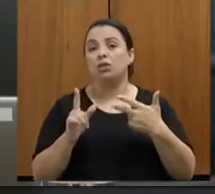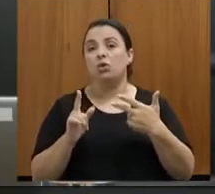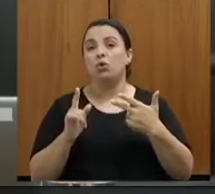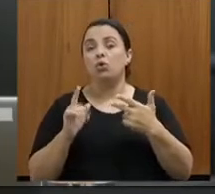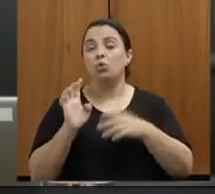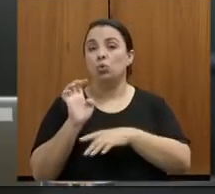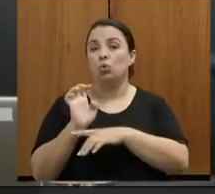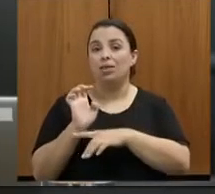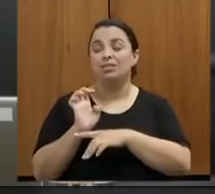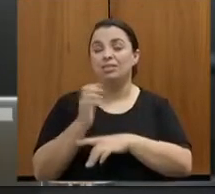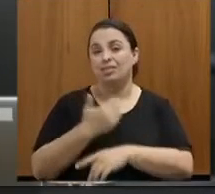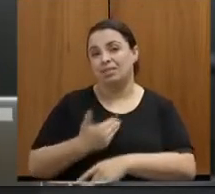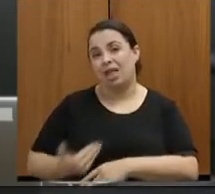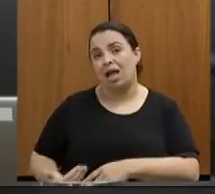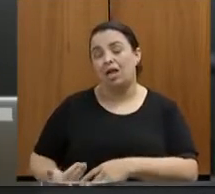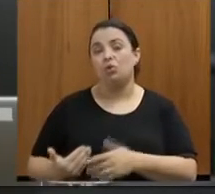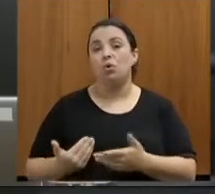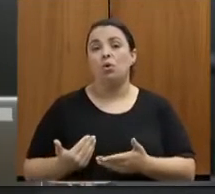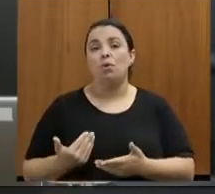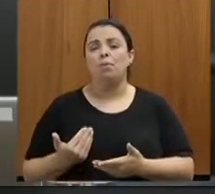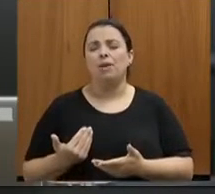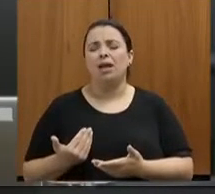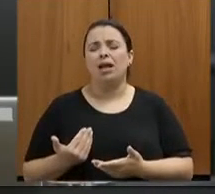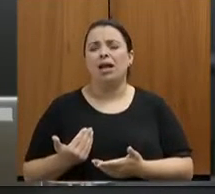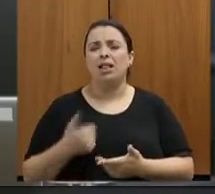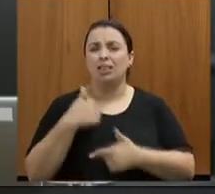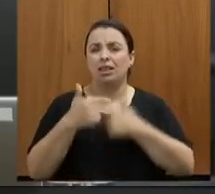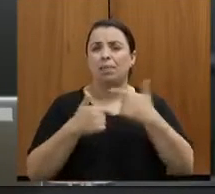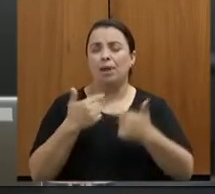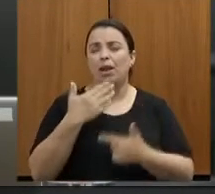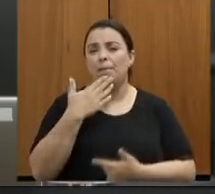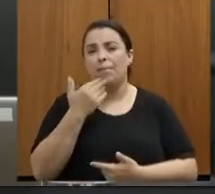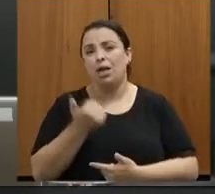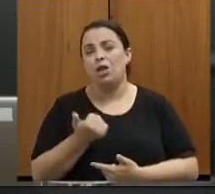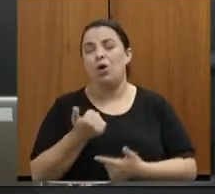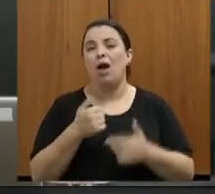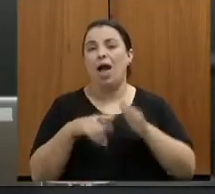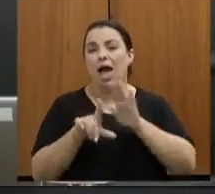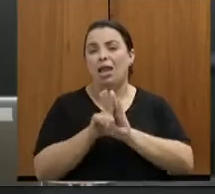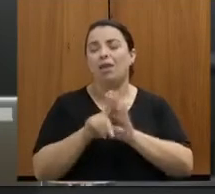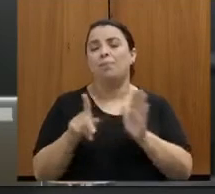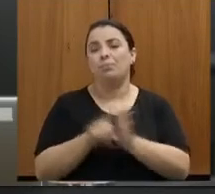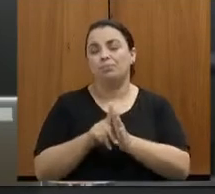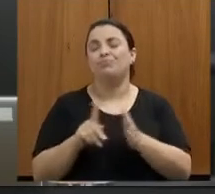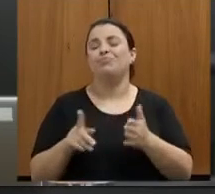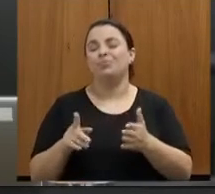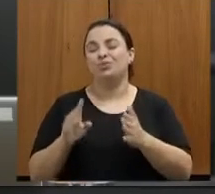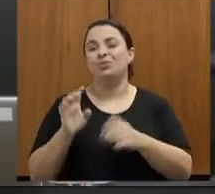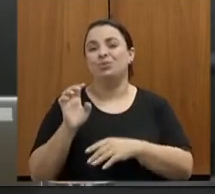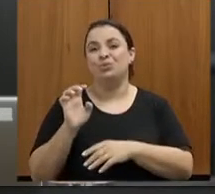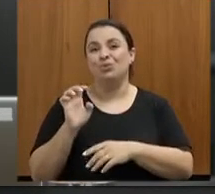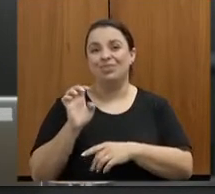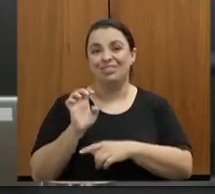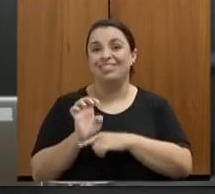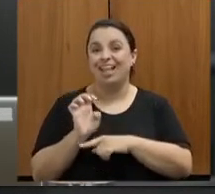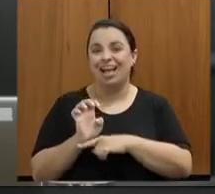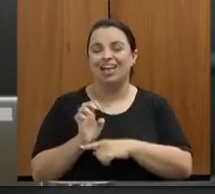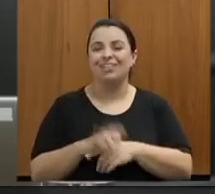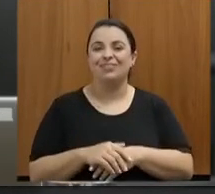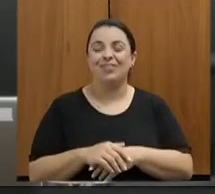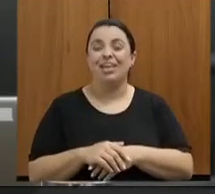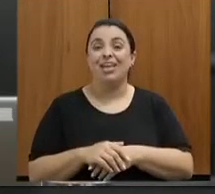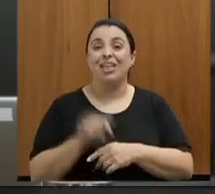trabalhar melhor a legislação no Estado. Então, nós já sairemos aqui